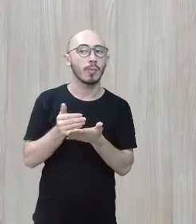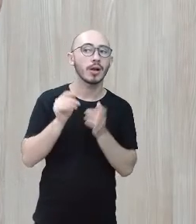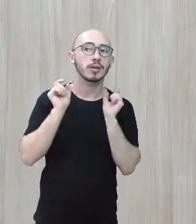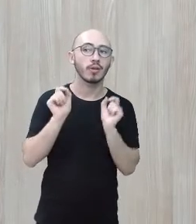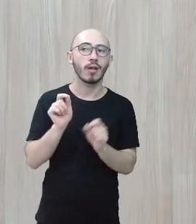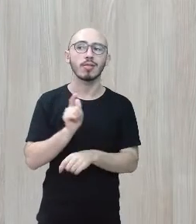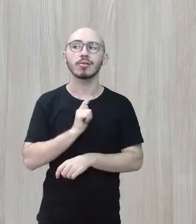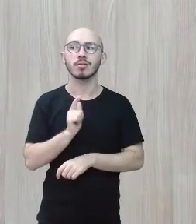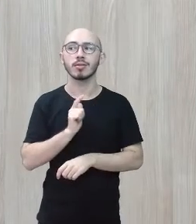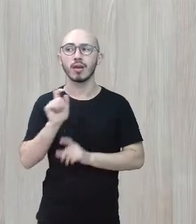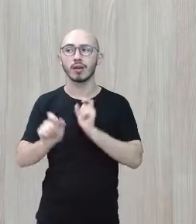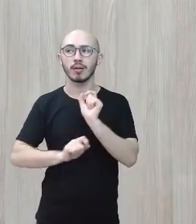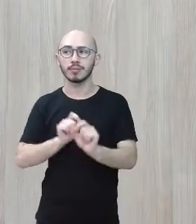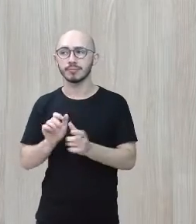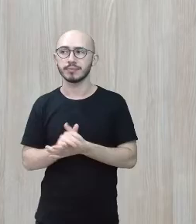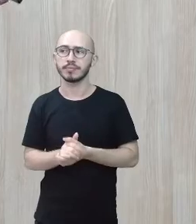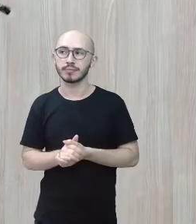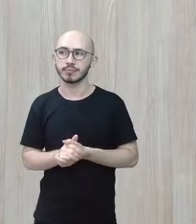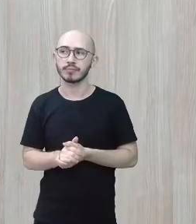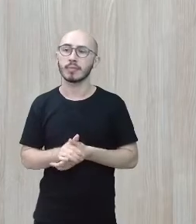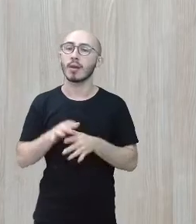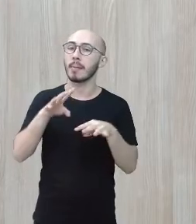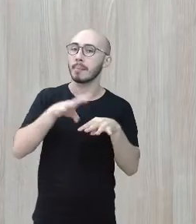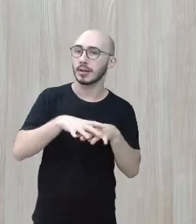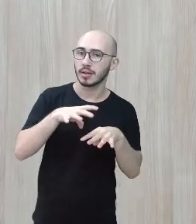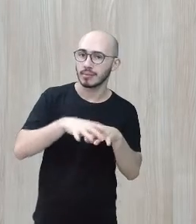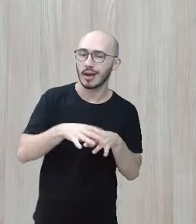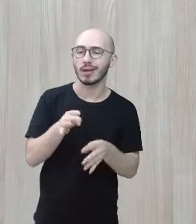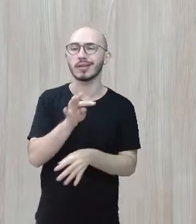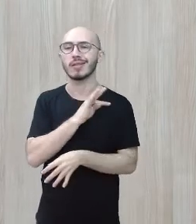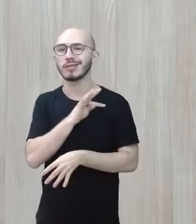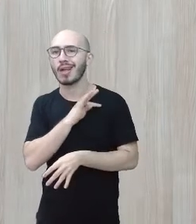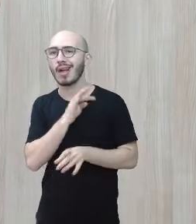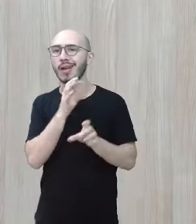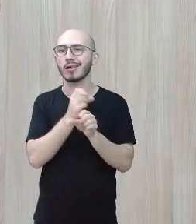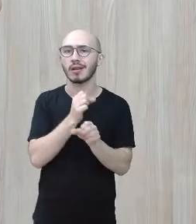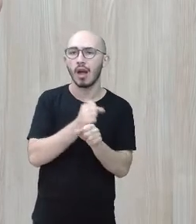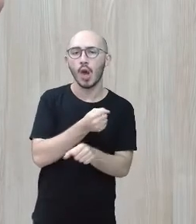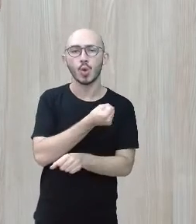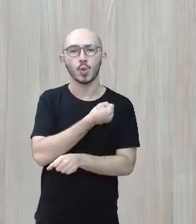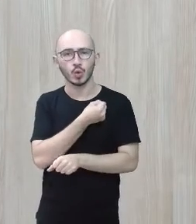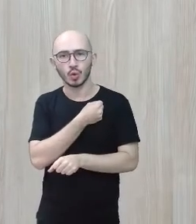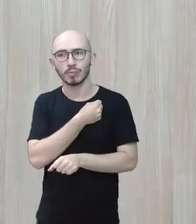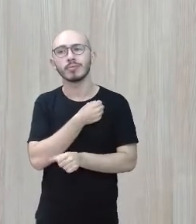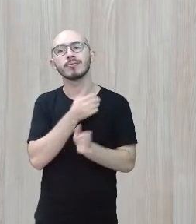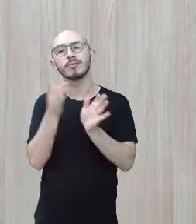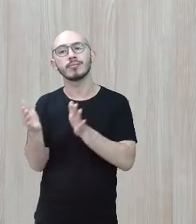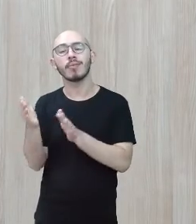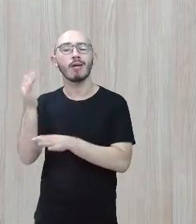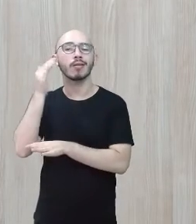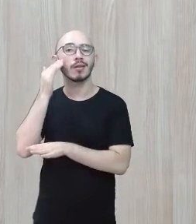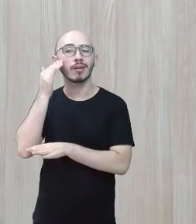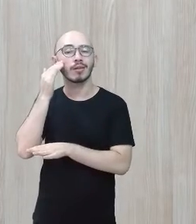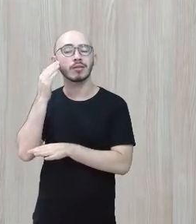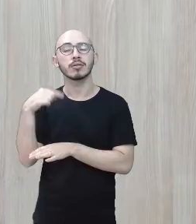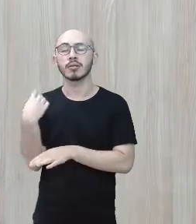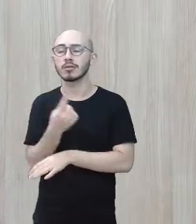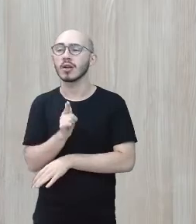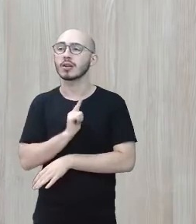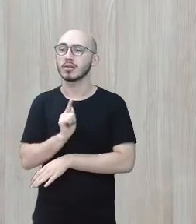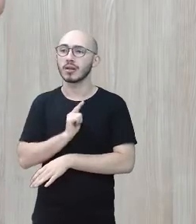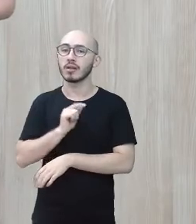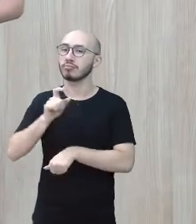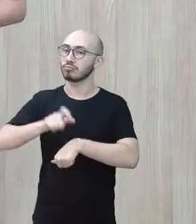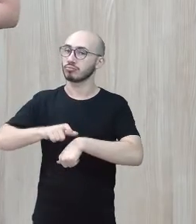trazer aquele gatilho entre a matemática, técnica, cálculo, número, com a interpretação que a gente vai ter a partir